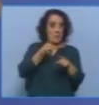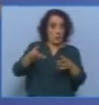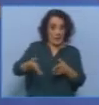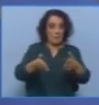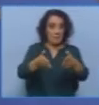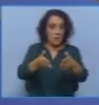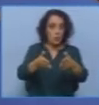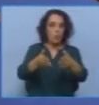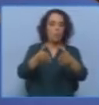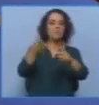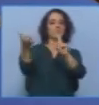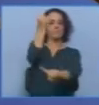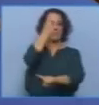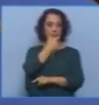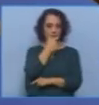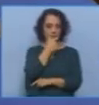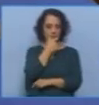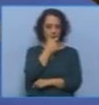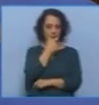é? Chegarmos lá.